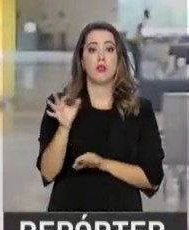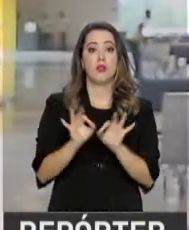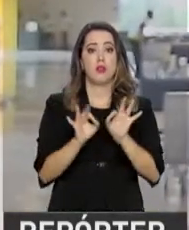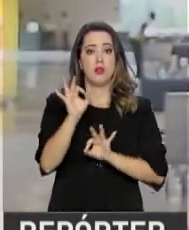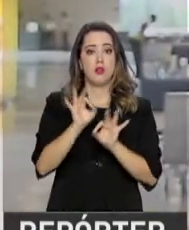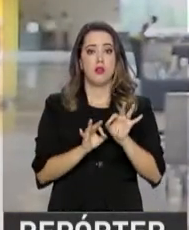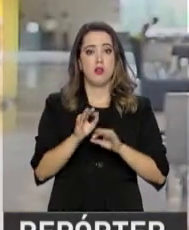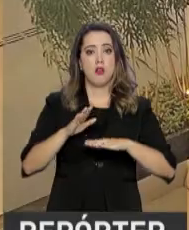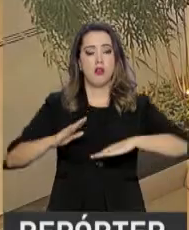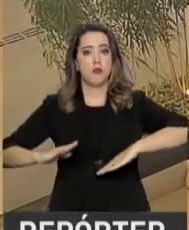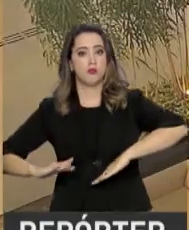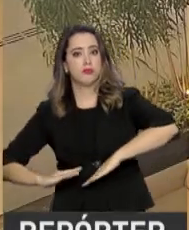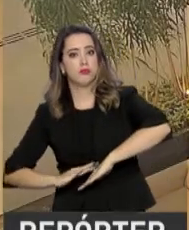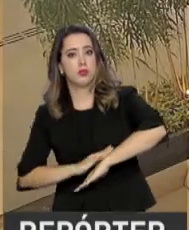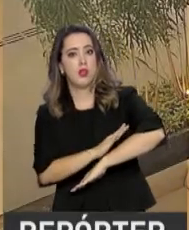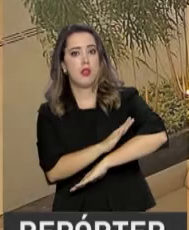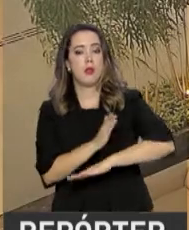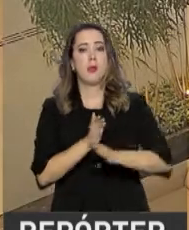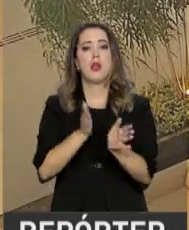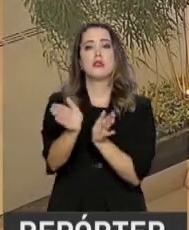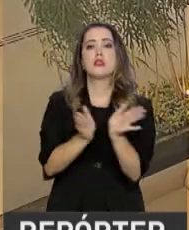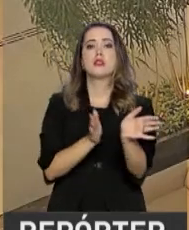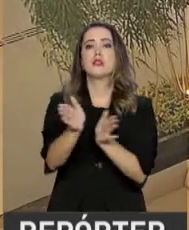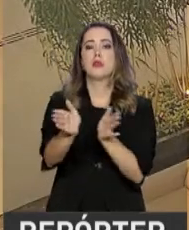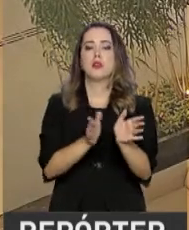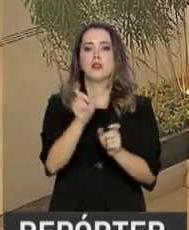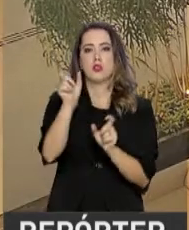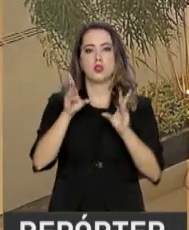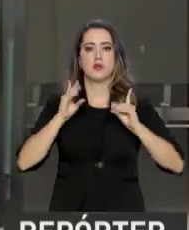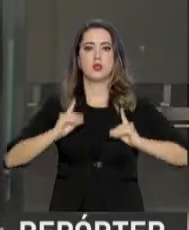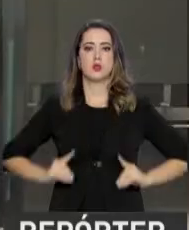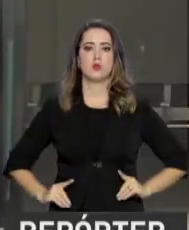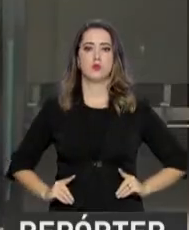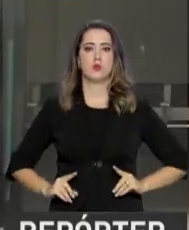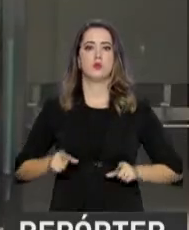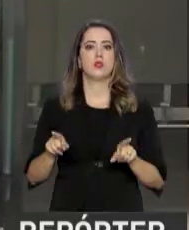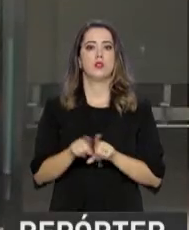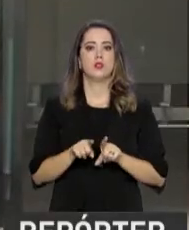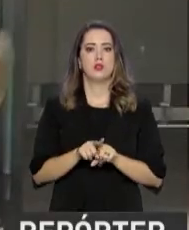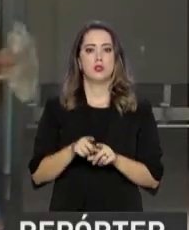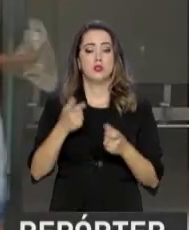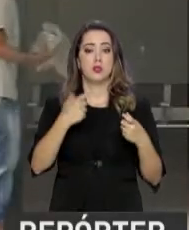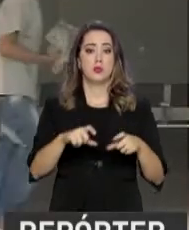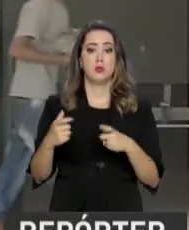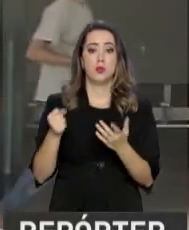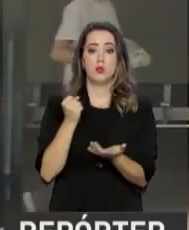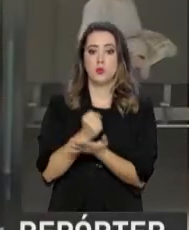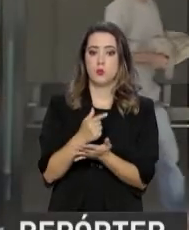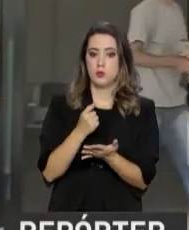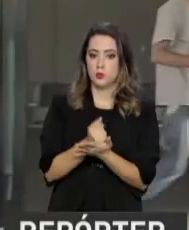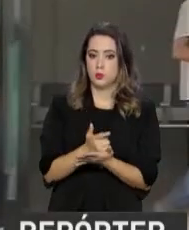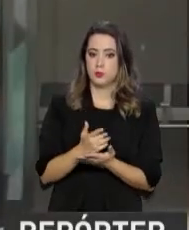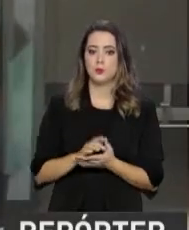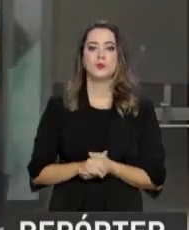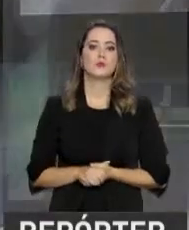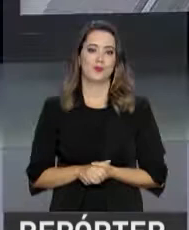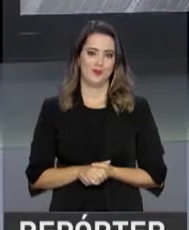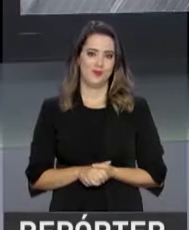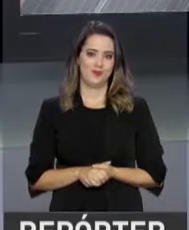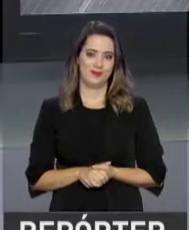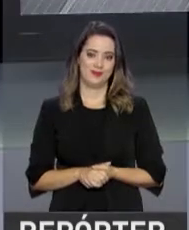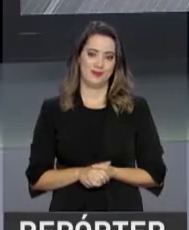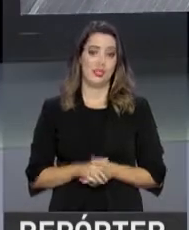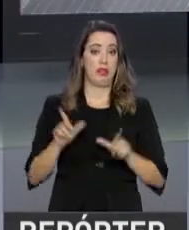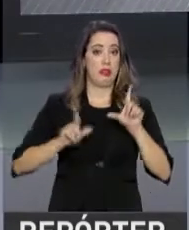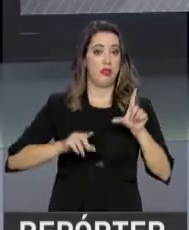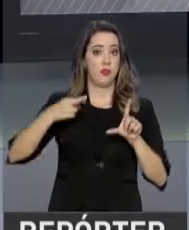com plataformas para garantir a acessibilidade às pessoas com deficiência física além de áreas destinadas às compras a